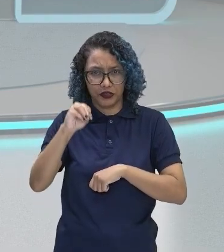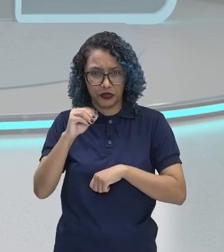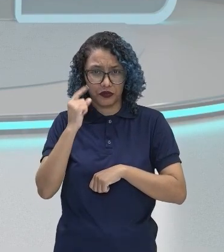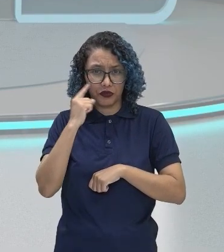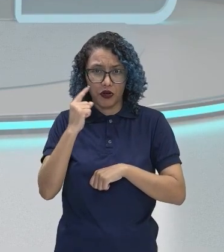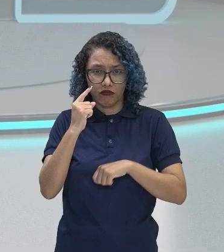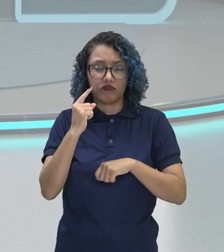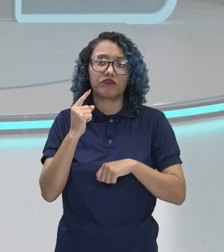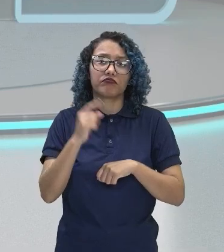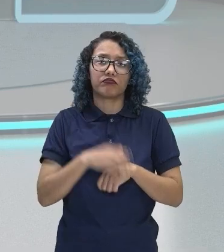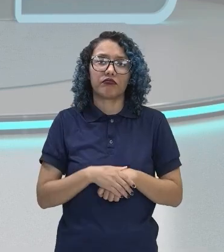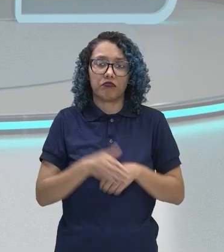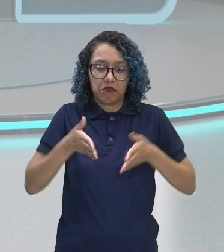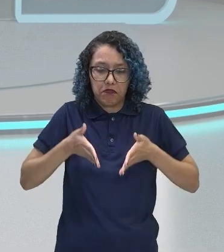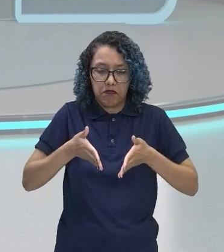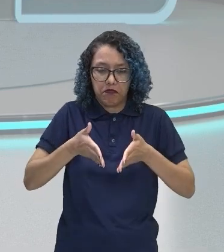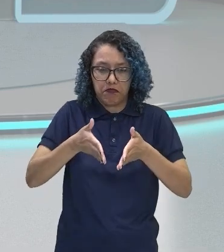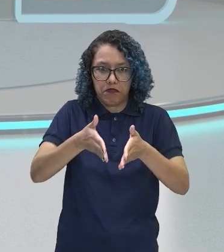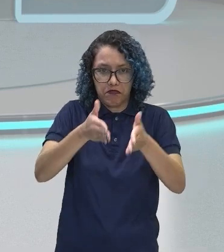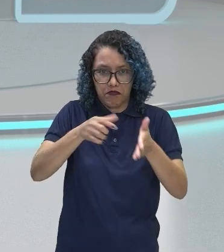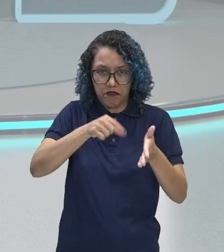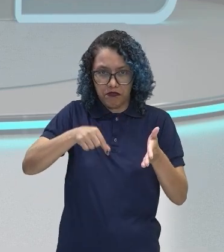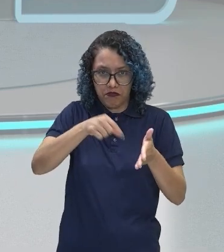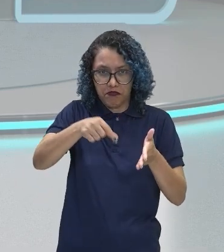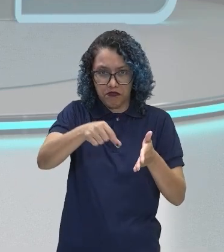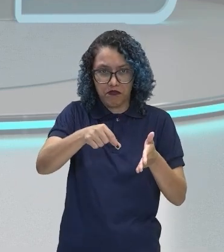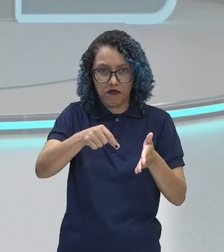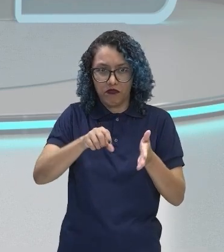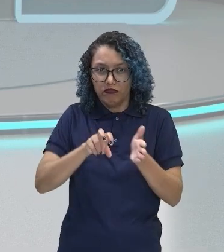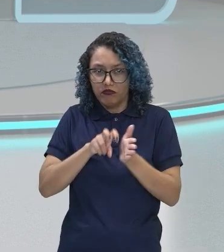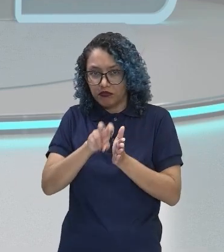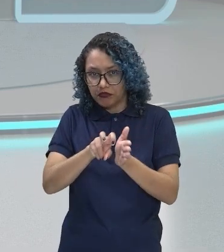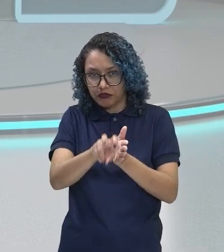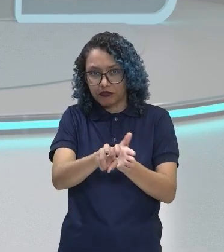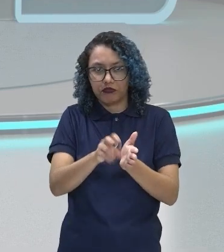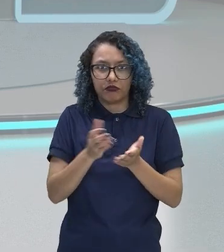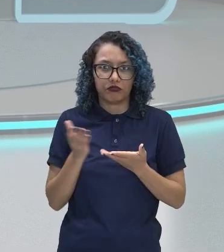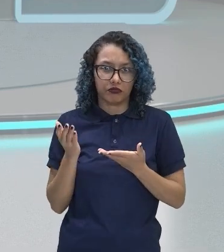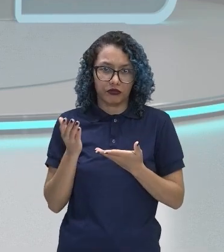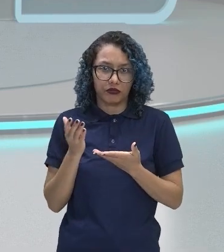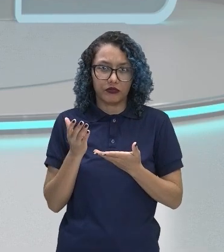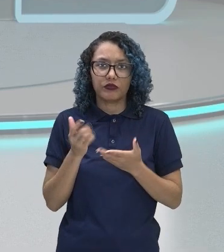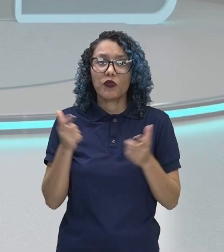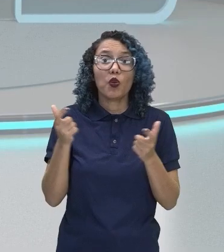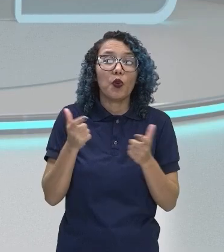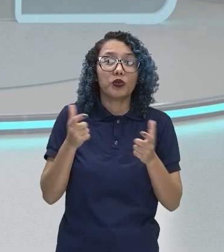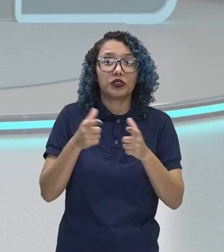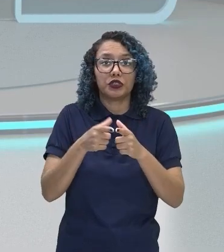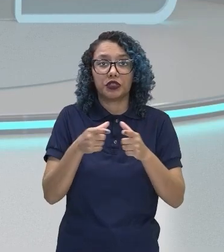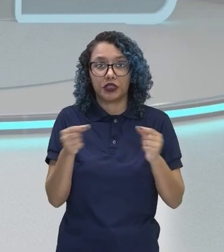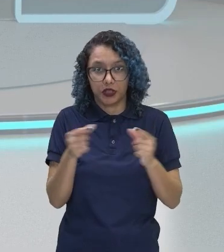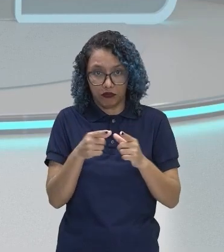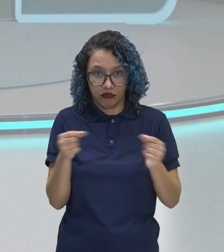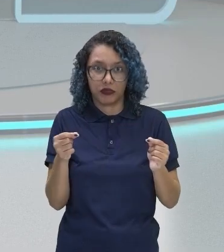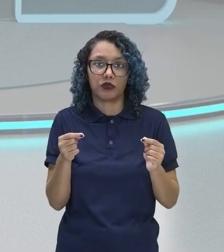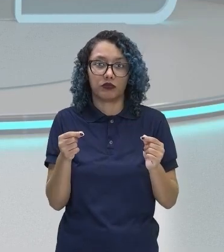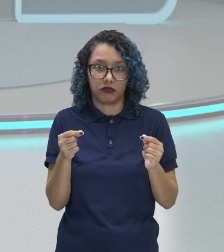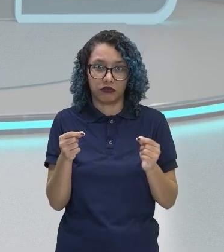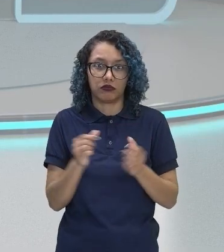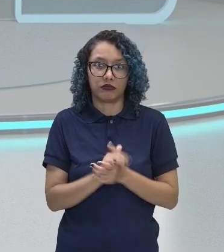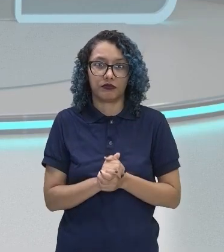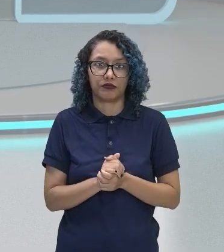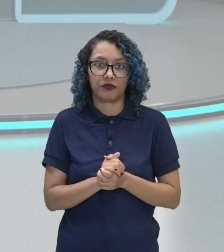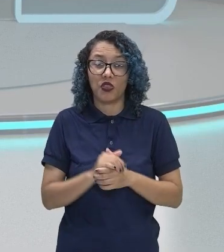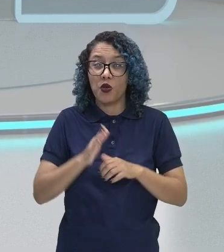de Chiba, de 2 linhas pendurados sobre grandes pilares no Japão. Repare que eu estou sendo enfático, o